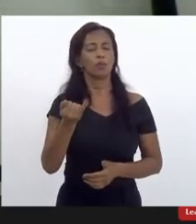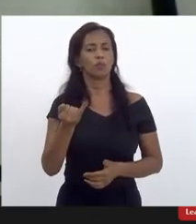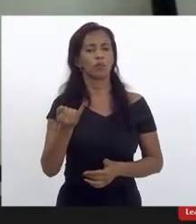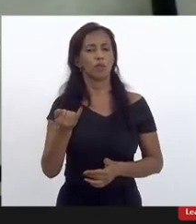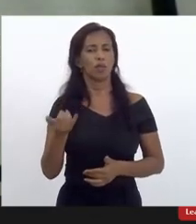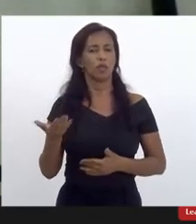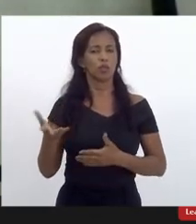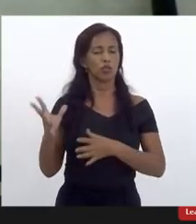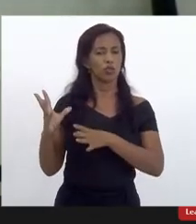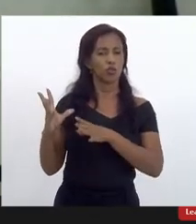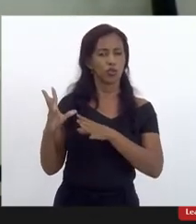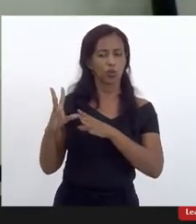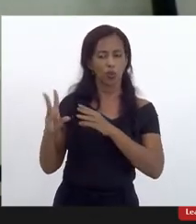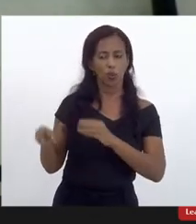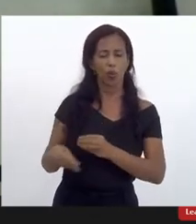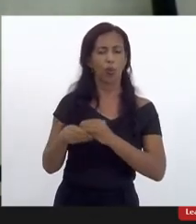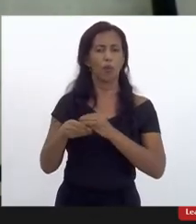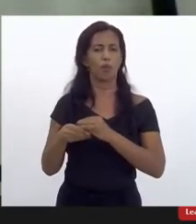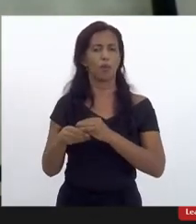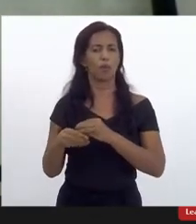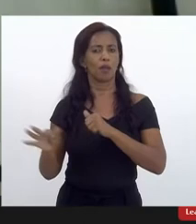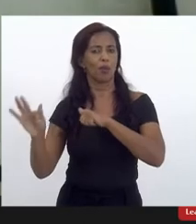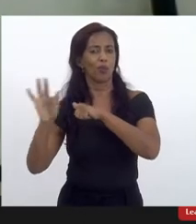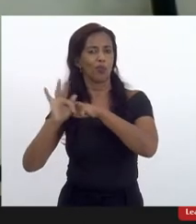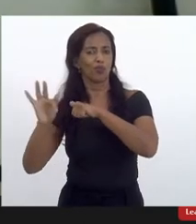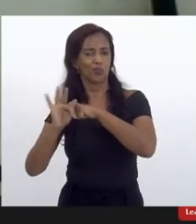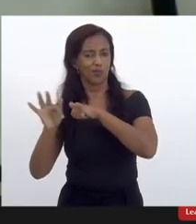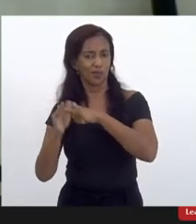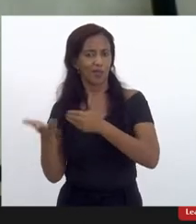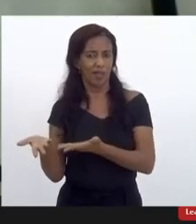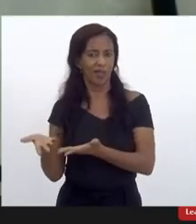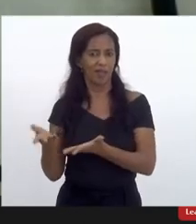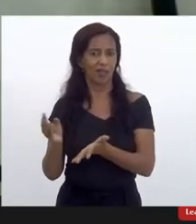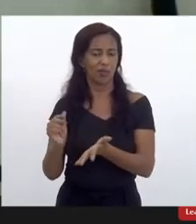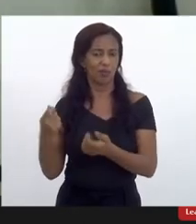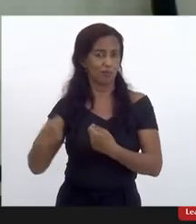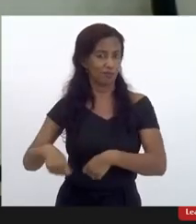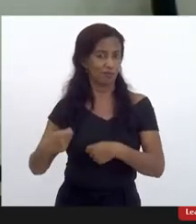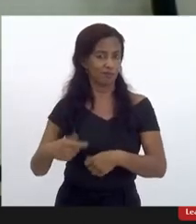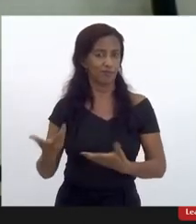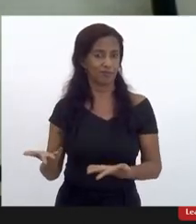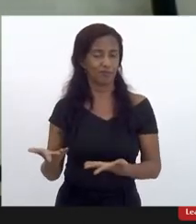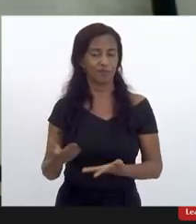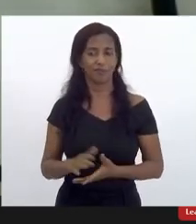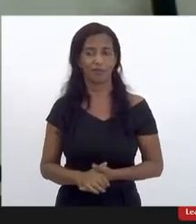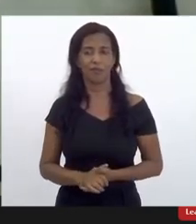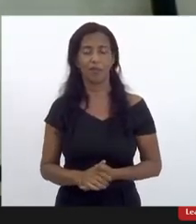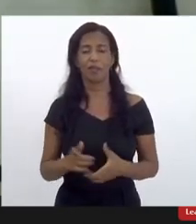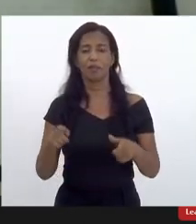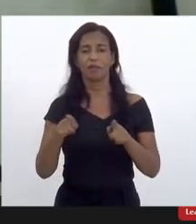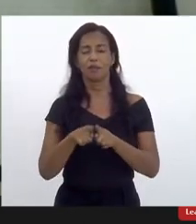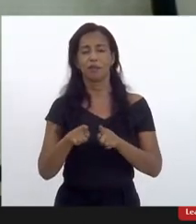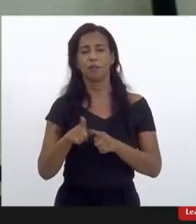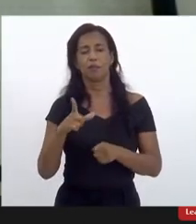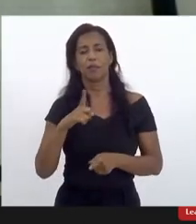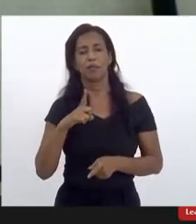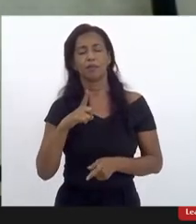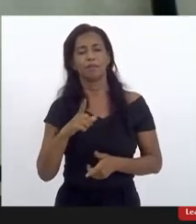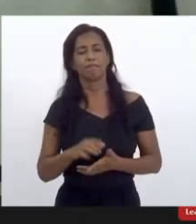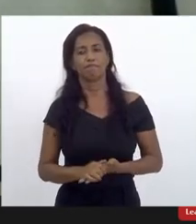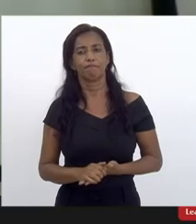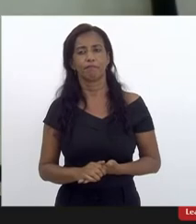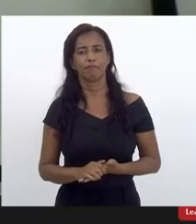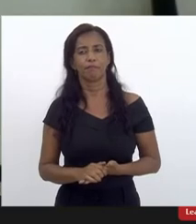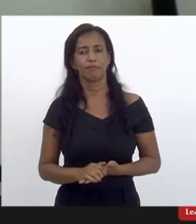fazer a complementação com o que falta do técnico e receber o seu diploma de técnico. Também tentamos